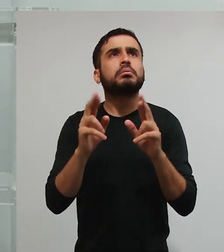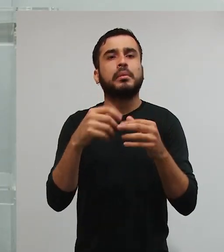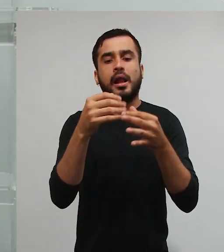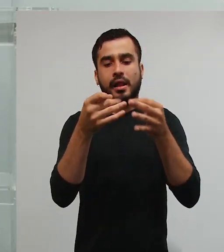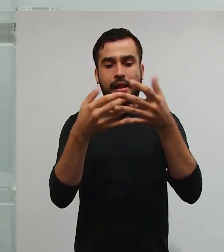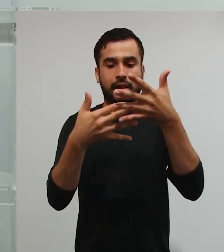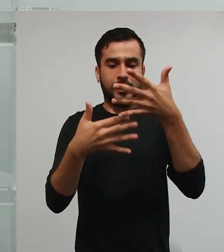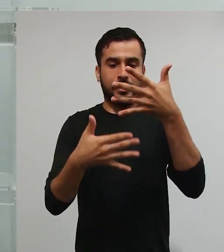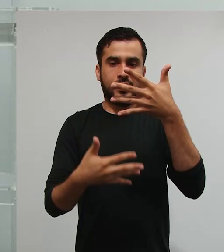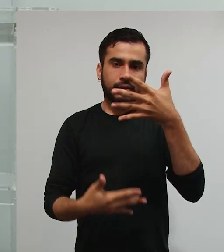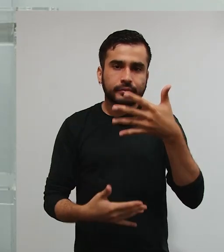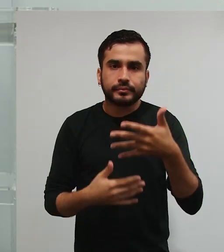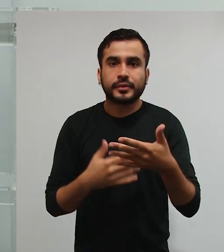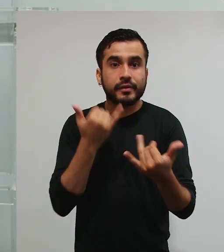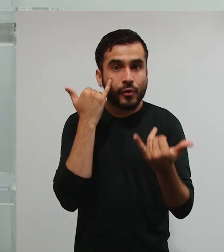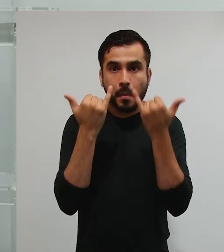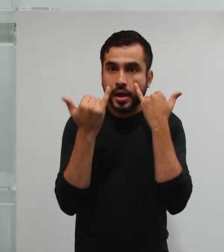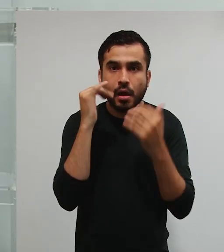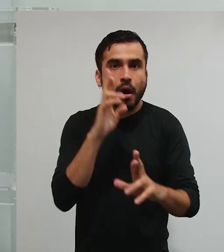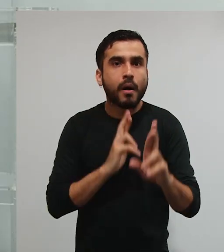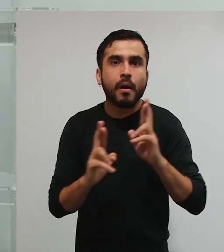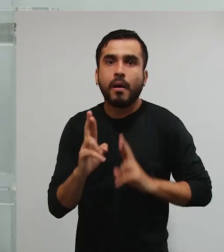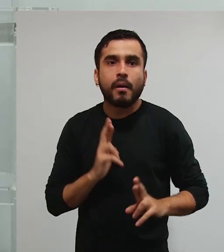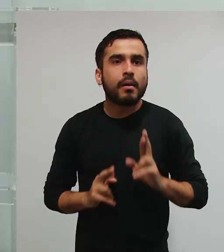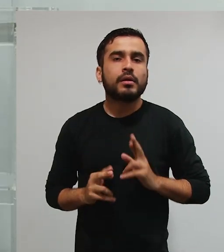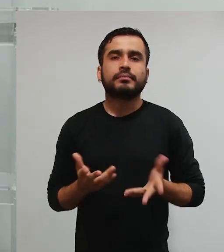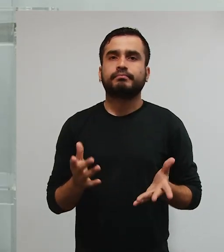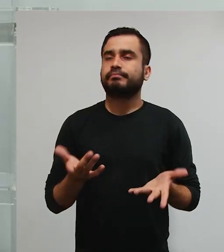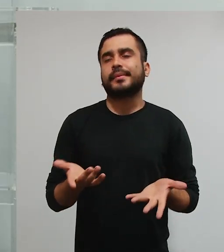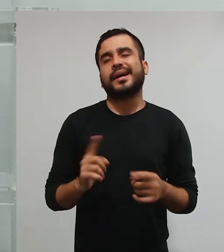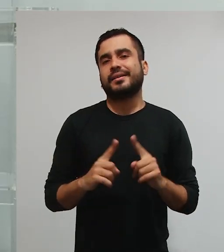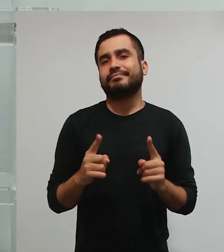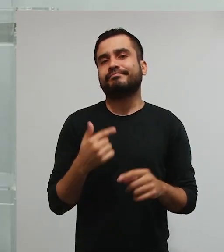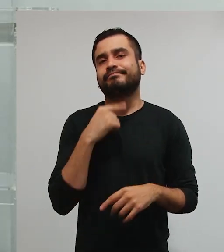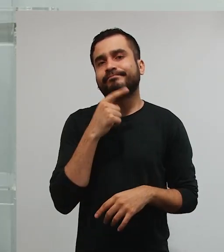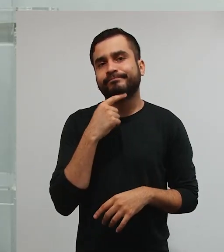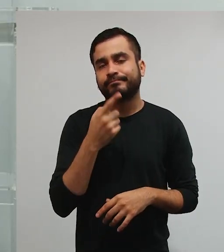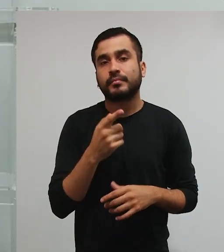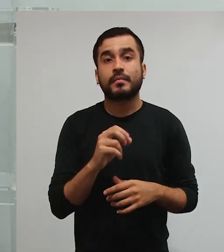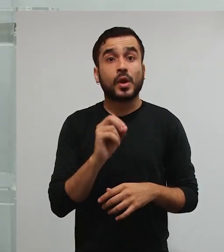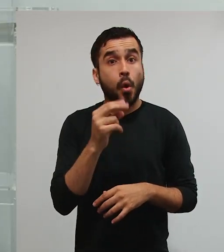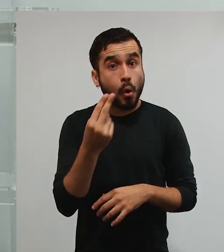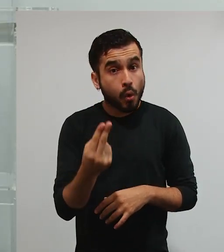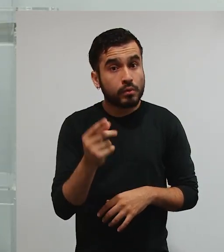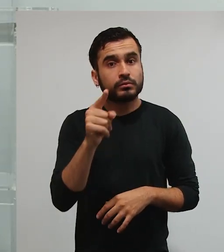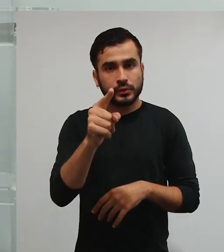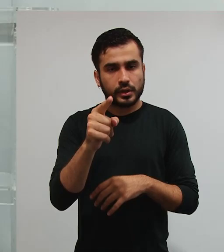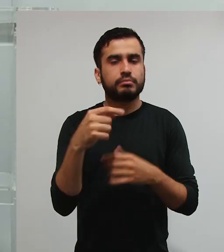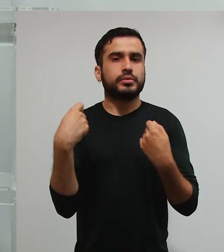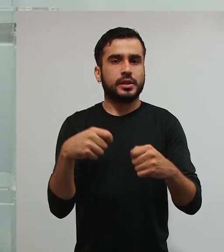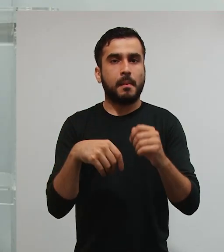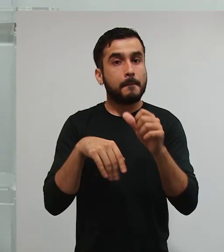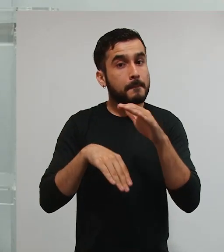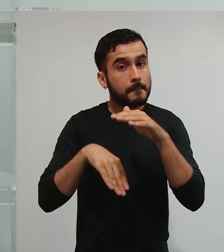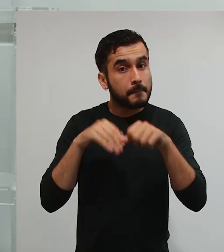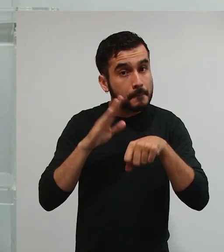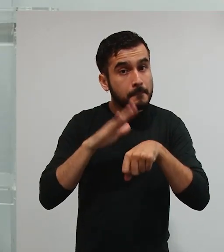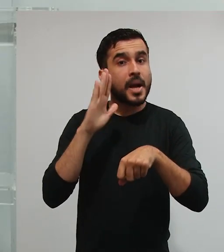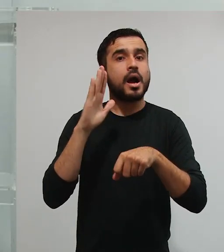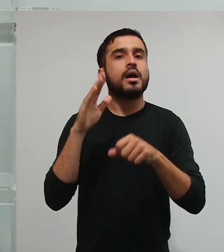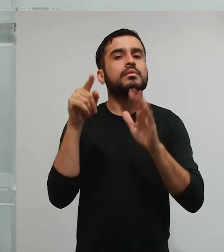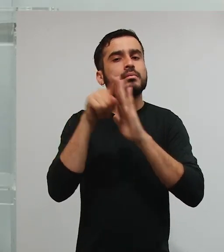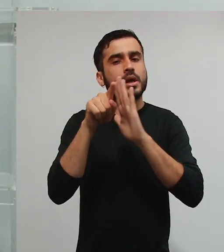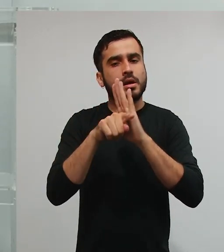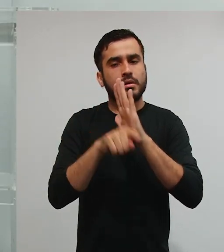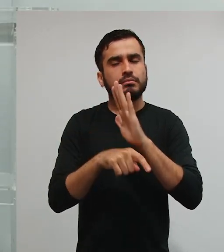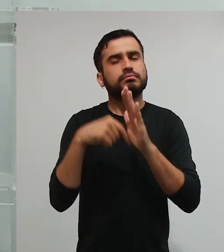que viesse muitas respostas e acabou. Então, ou você tem outras perguntas e aí junto com o seu